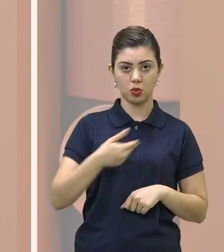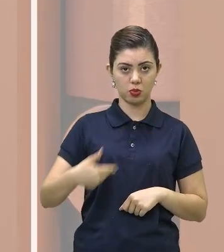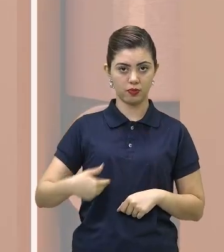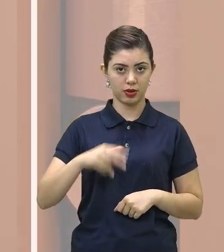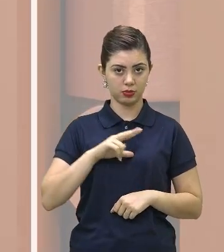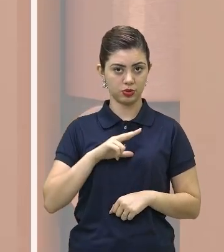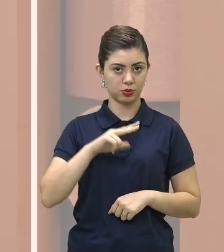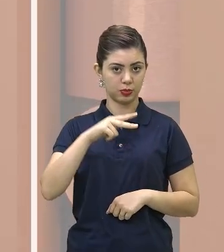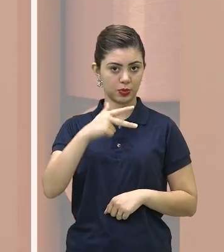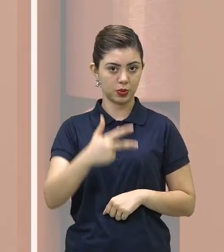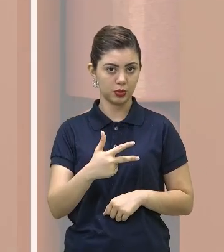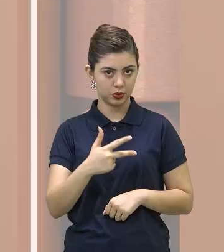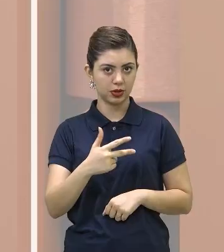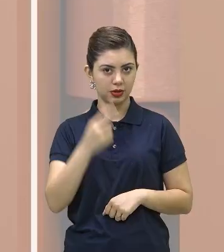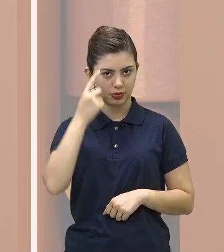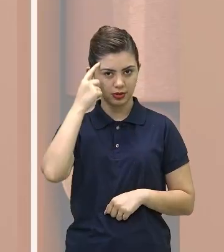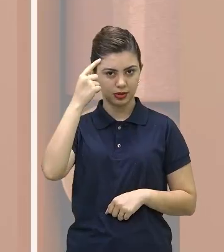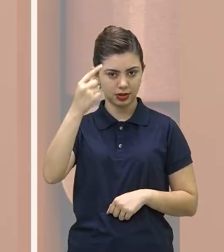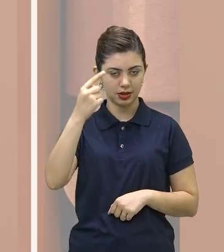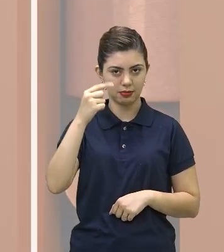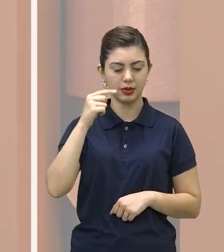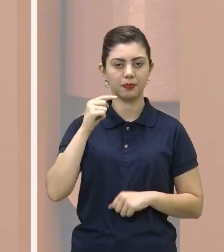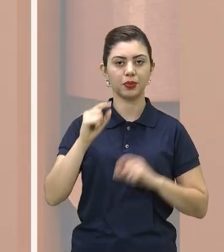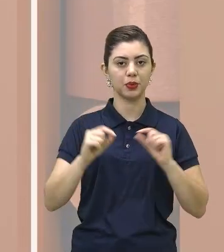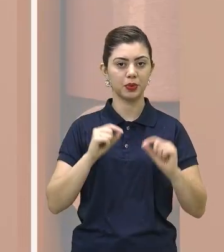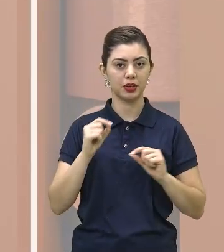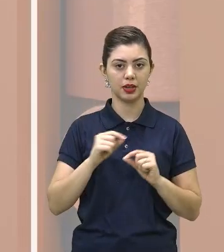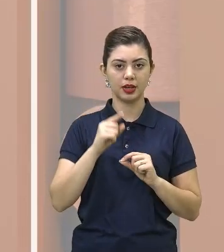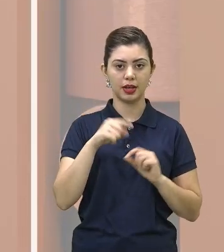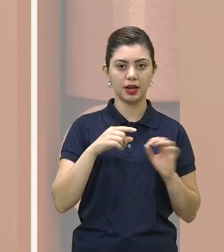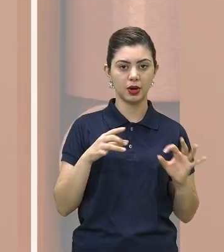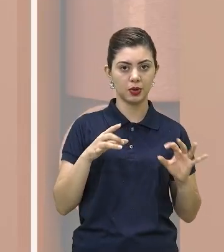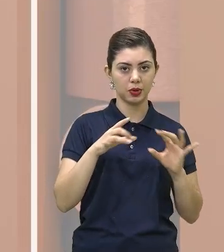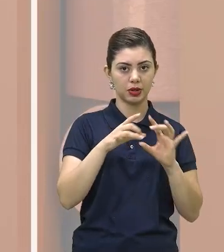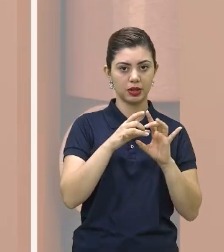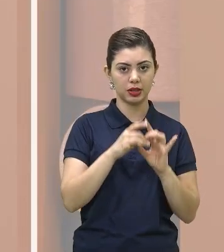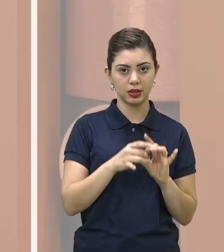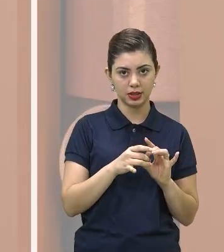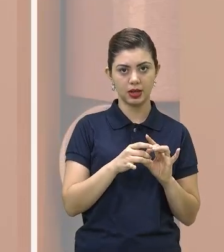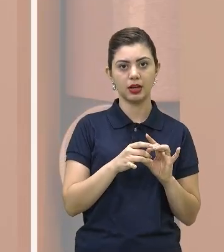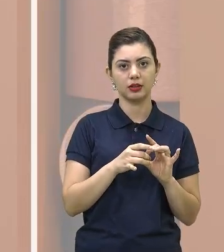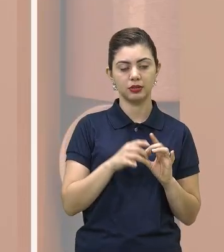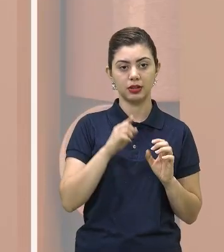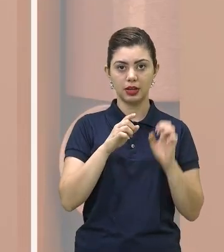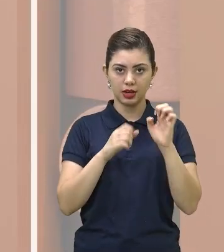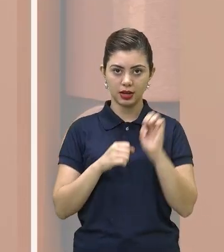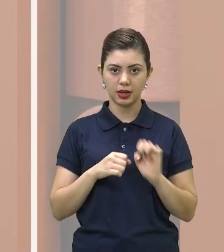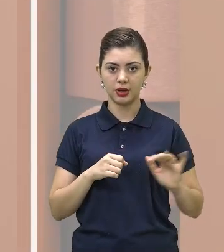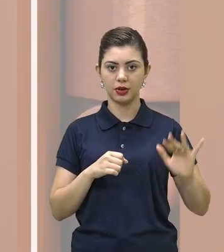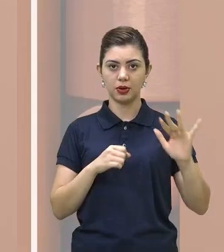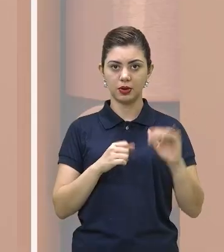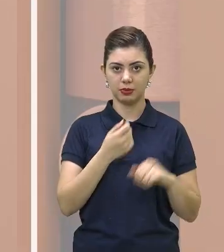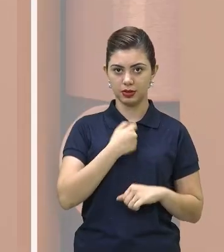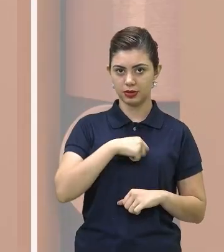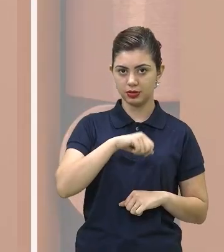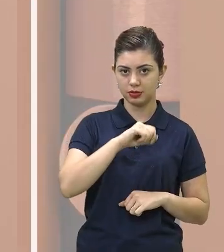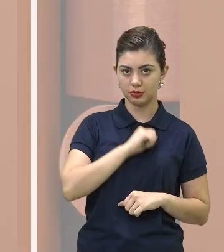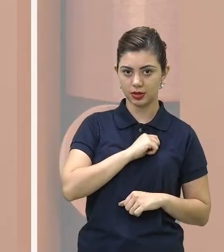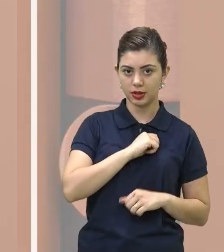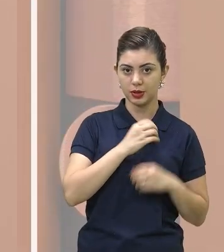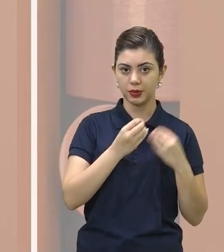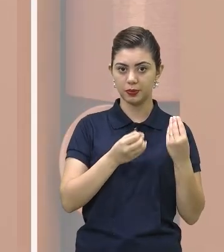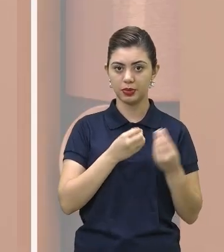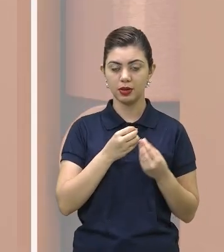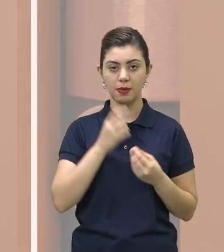português, né, ligado aí a essa parte ainda da União Ibérica, por isso português e espanhol, enviou ao